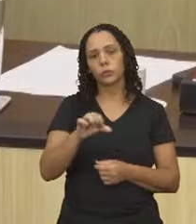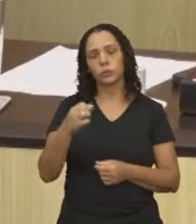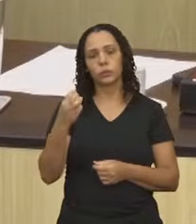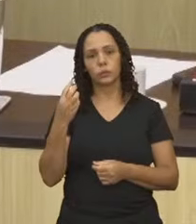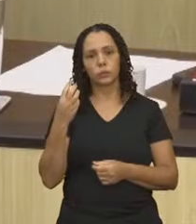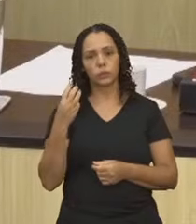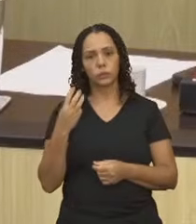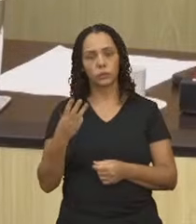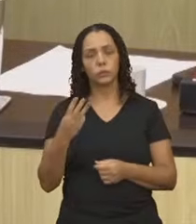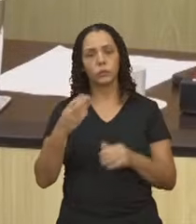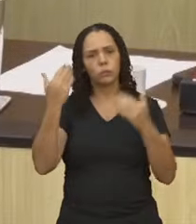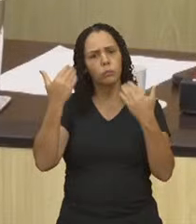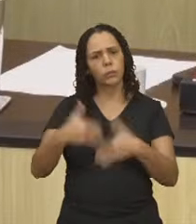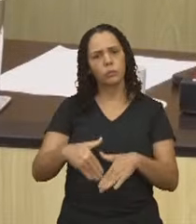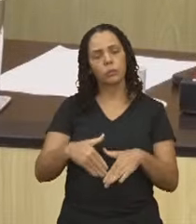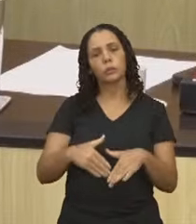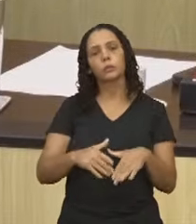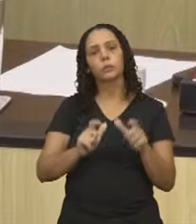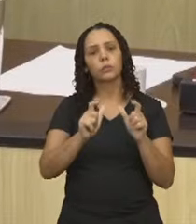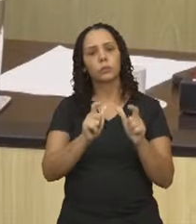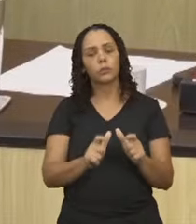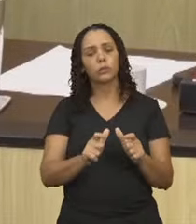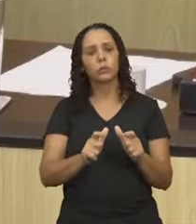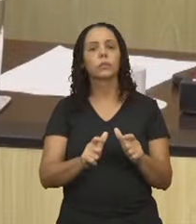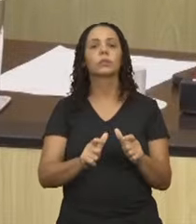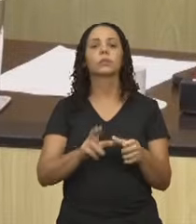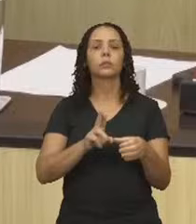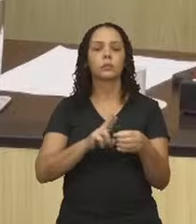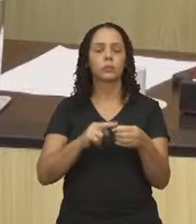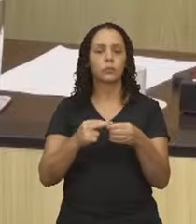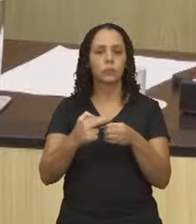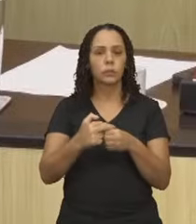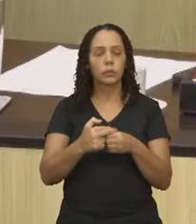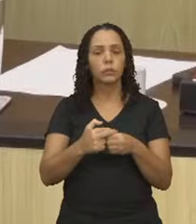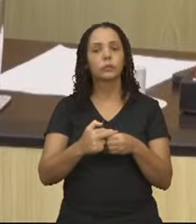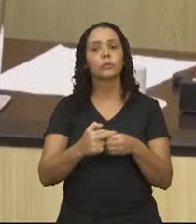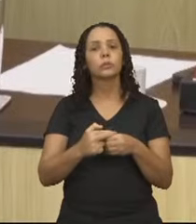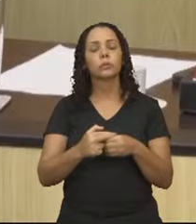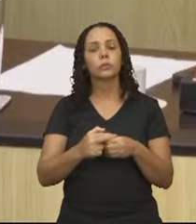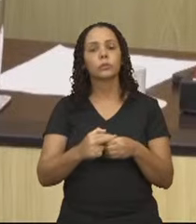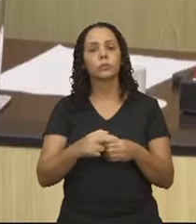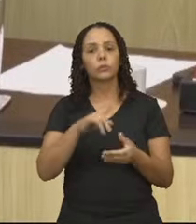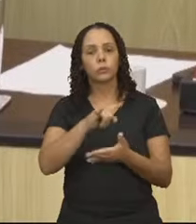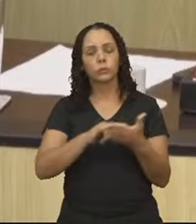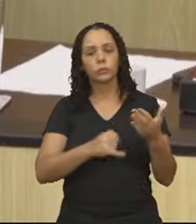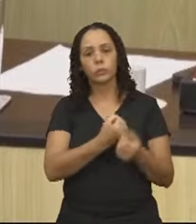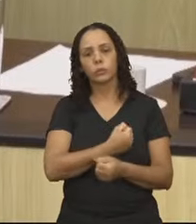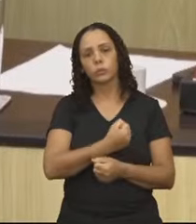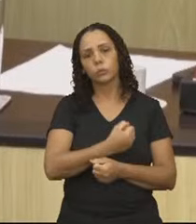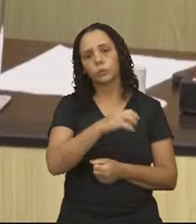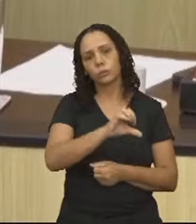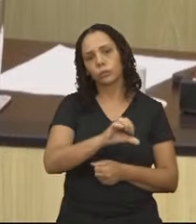42/1993, comprovando que os imóveis da Univap constantes nas matrículas números